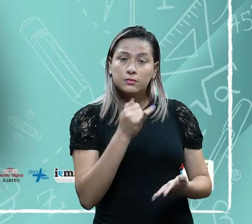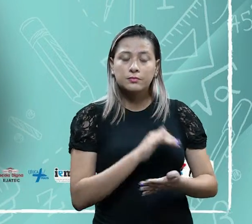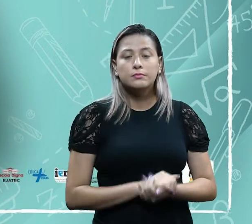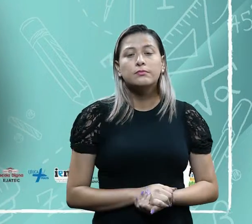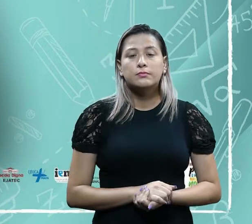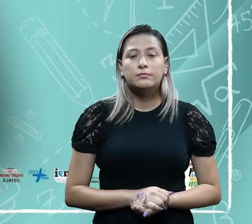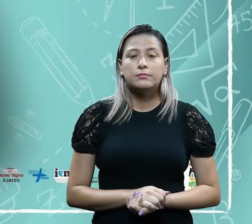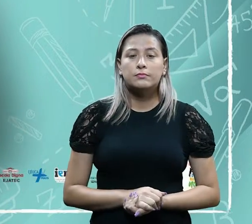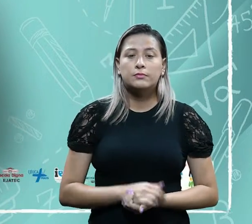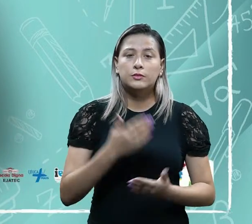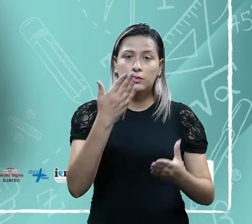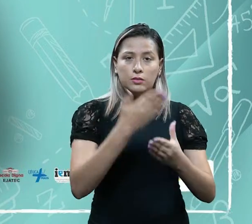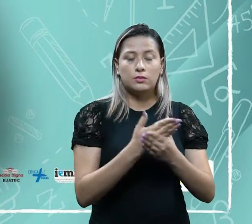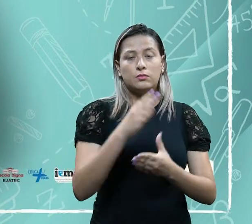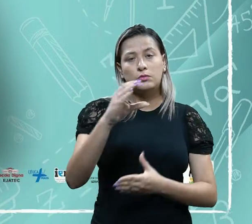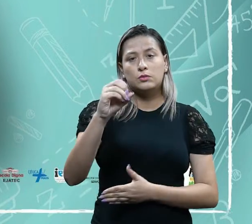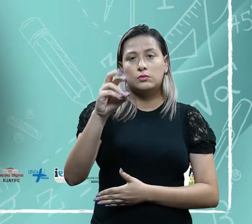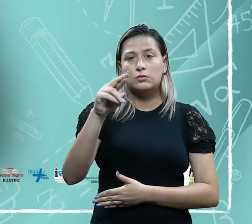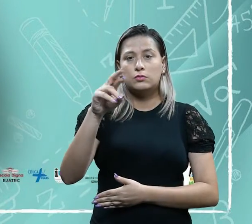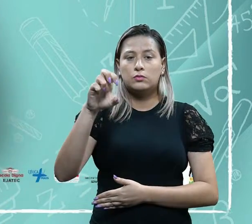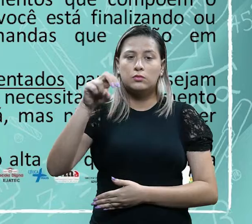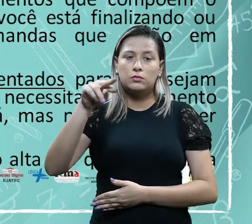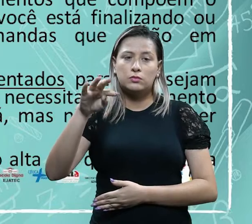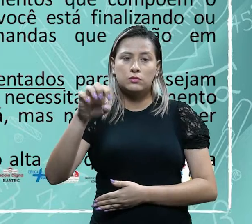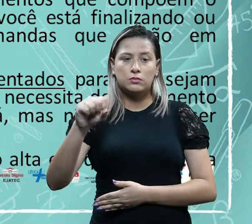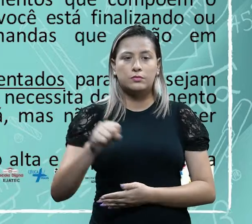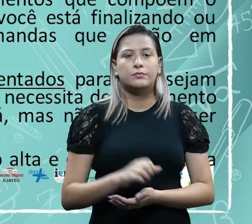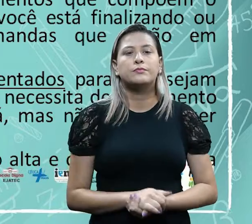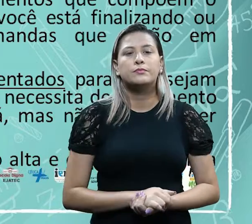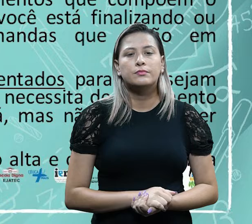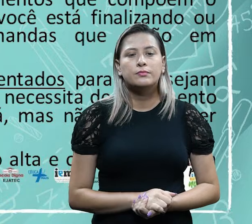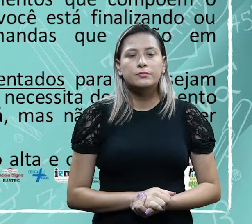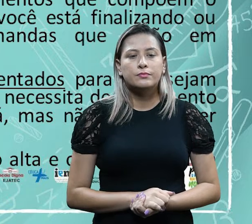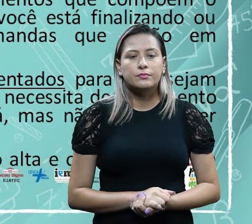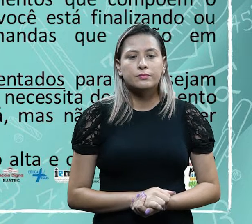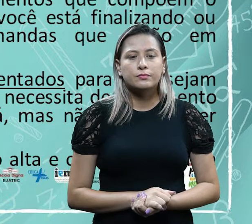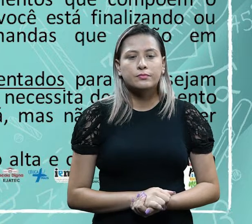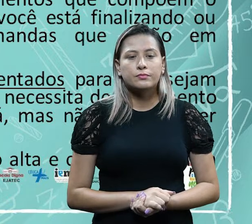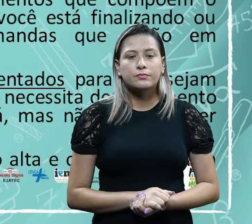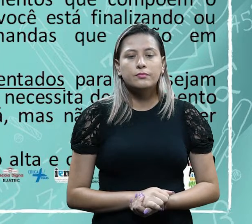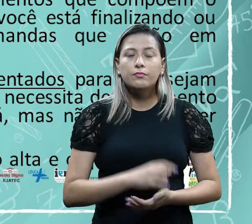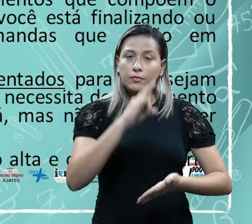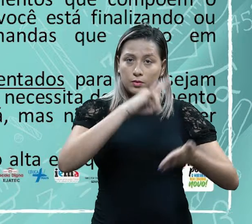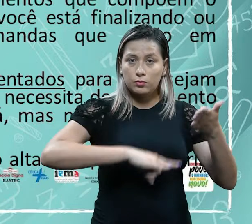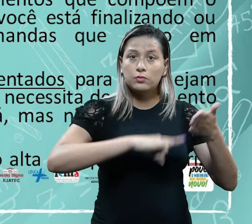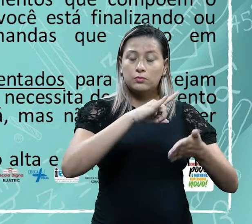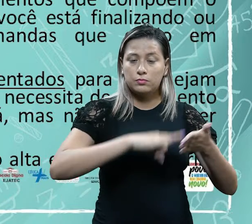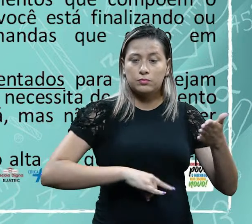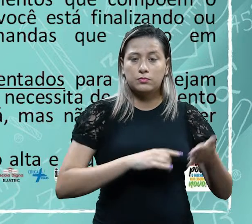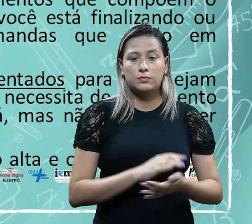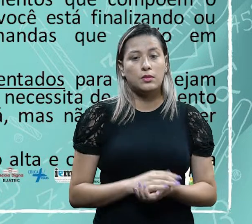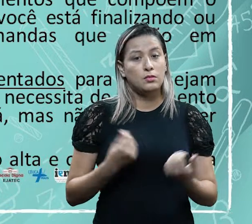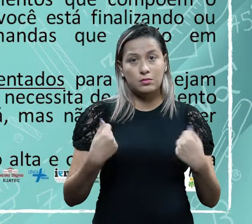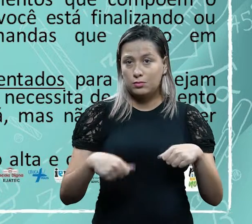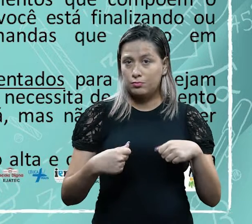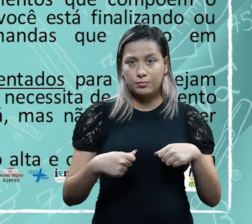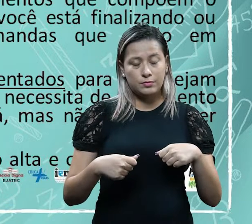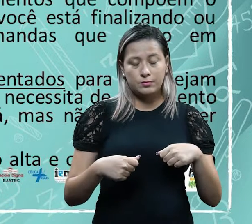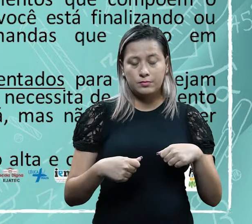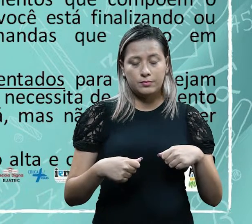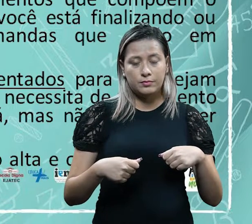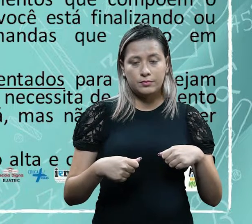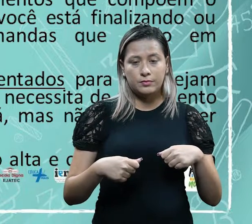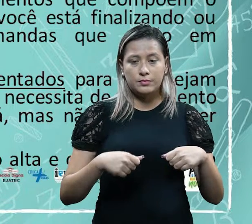né, de arquivos correntes que nós temos. Os arquivos correntes, os documentos, na verdade, correntes, não precisam